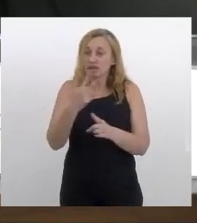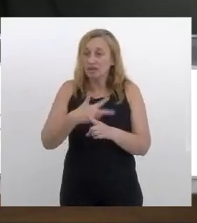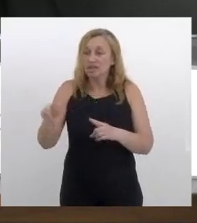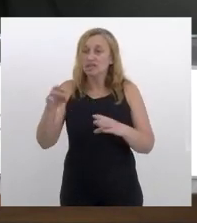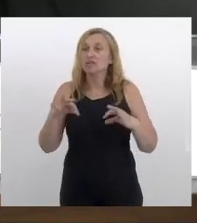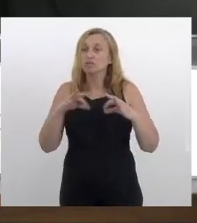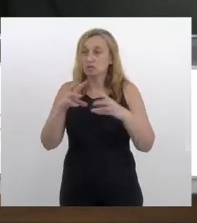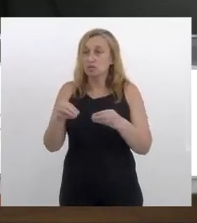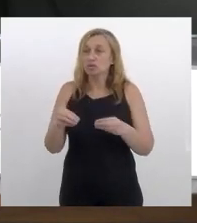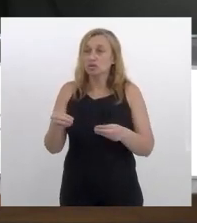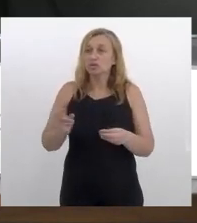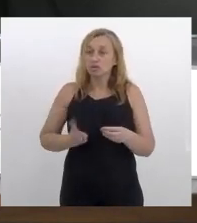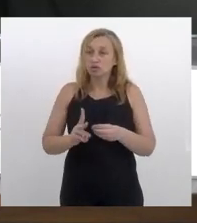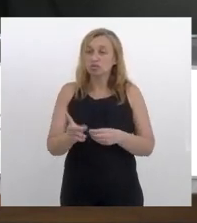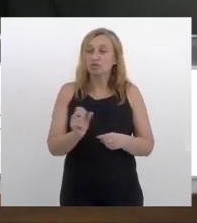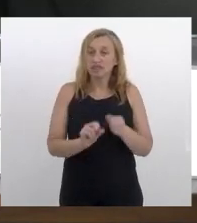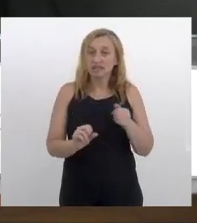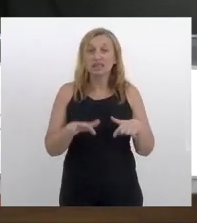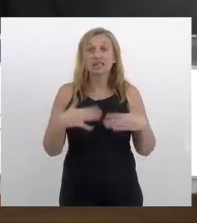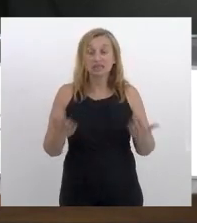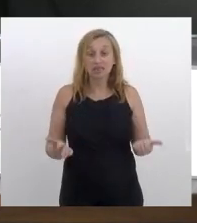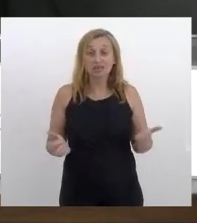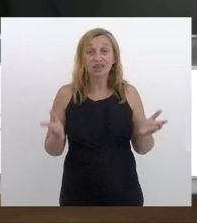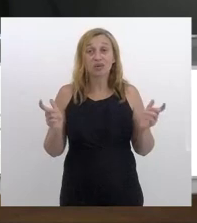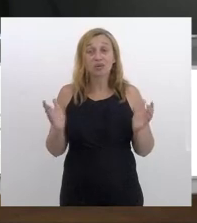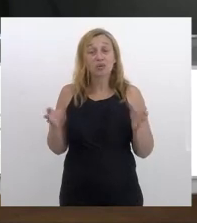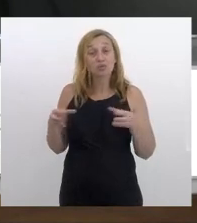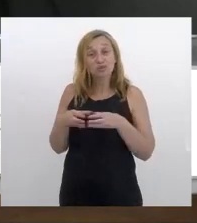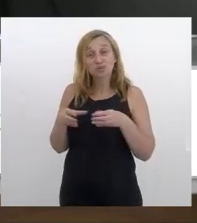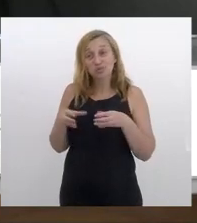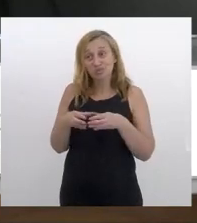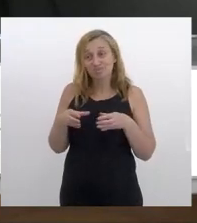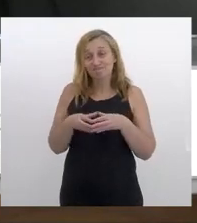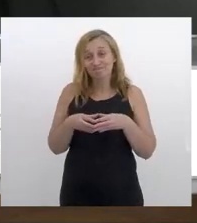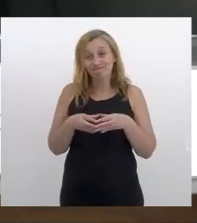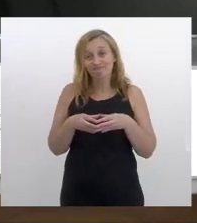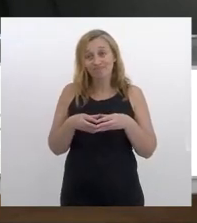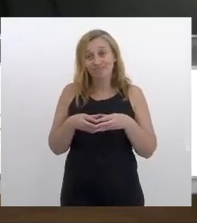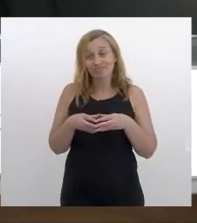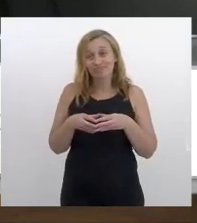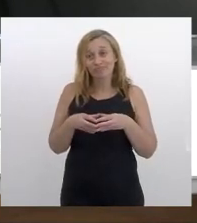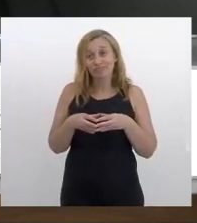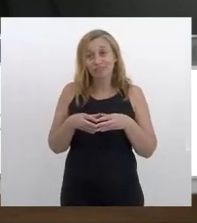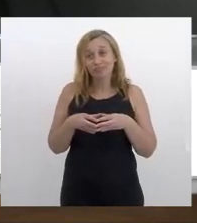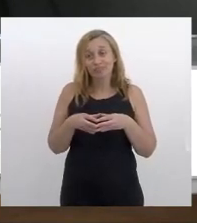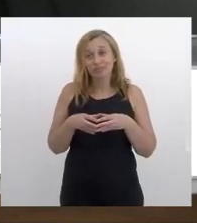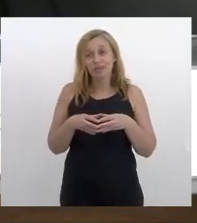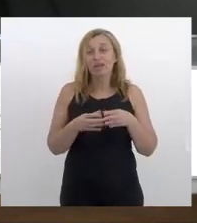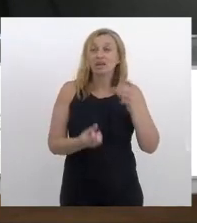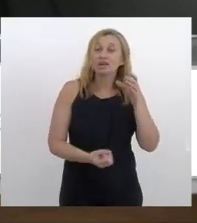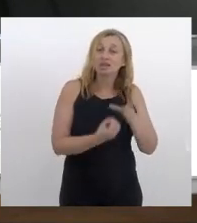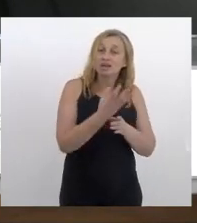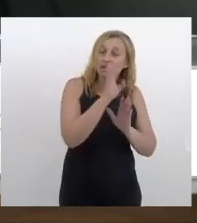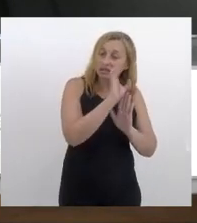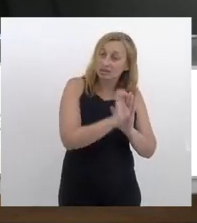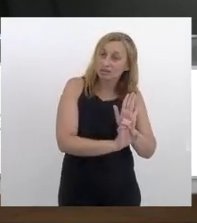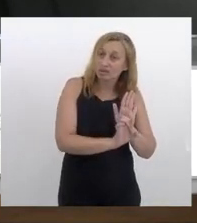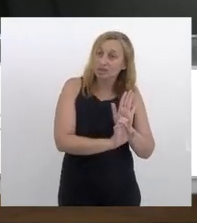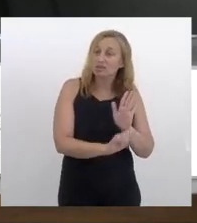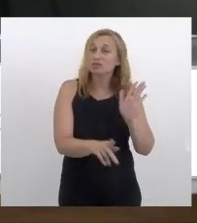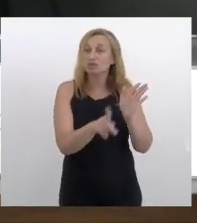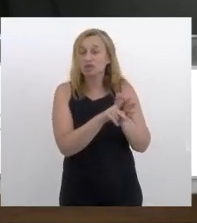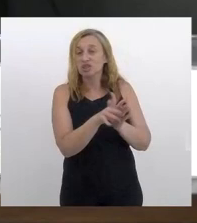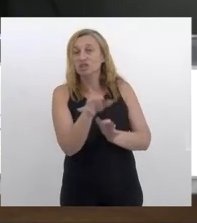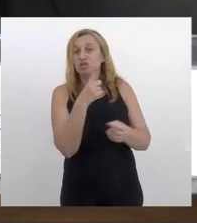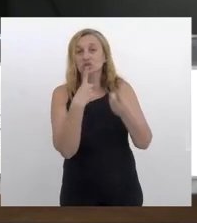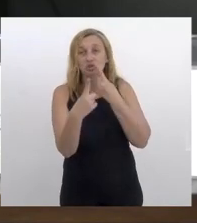fazendo desde então. Então, aqui é o conjunto. A oposição emenda os projetos,